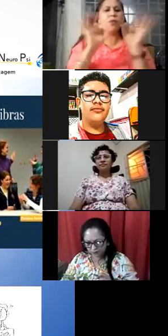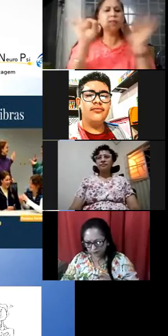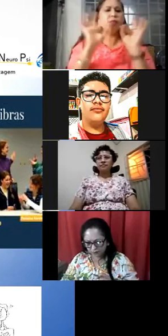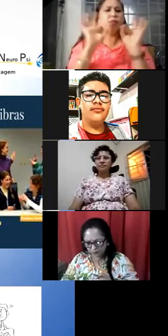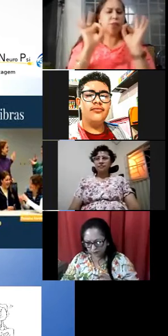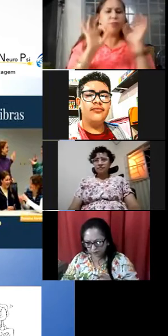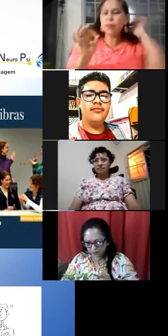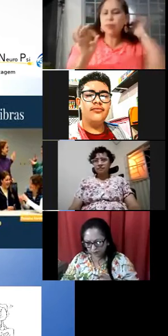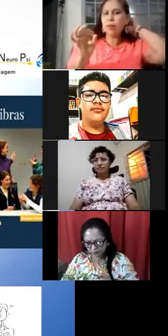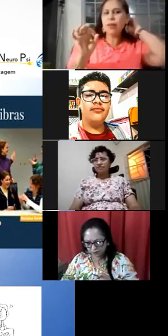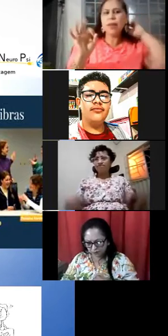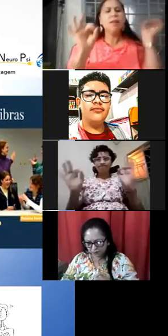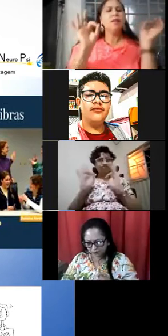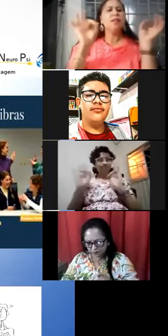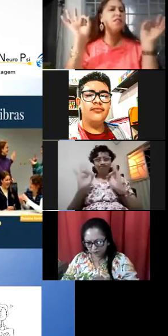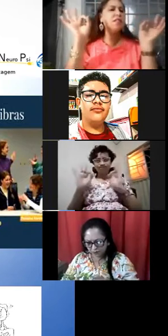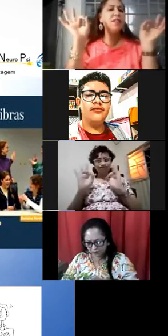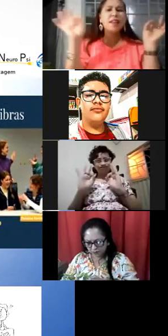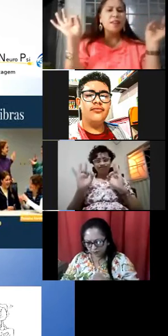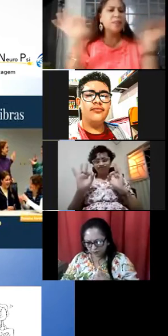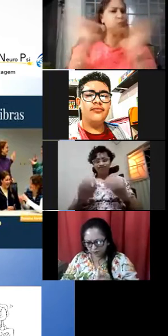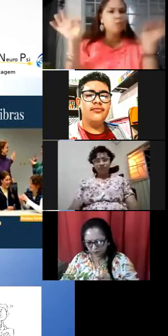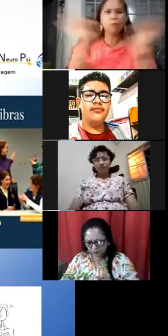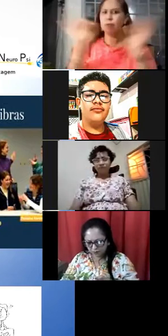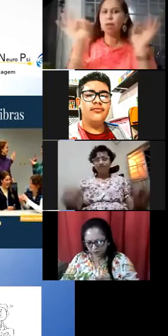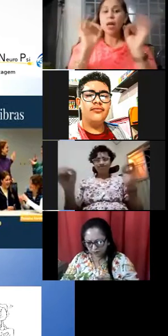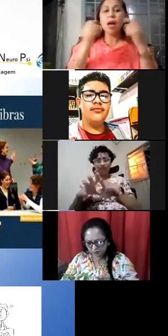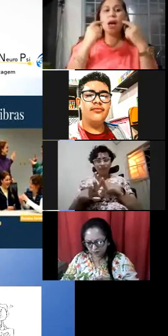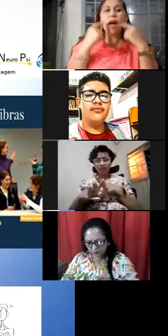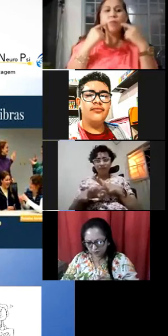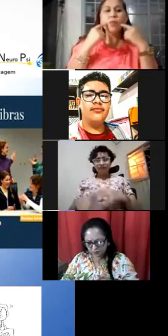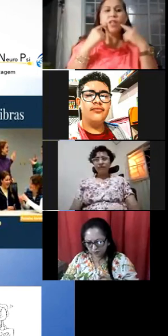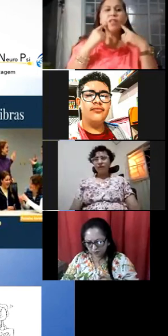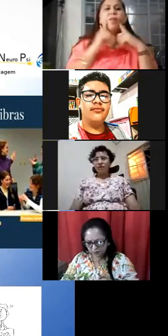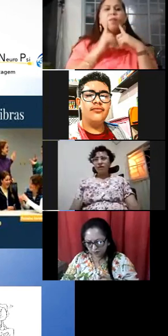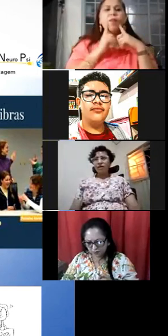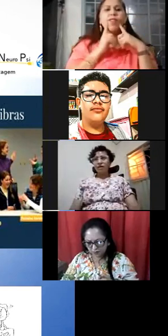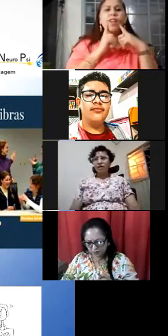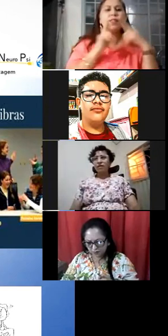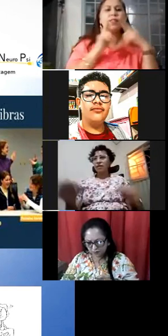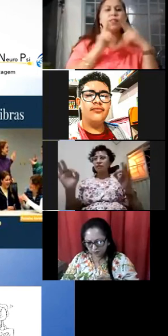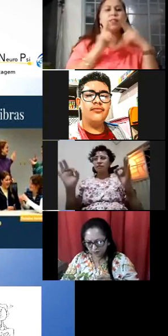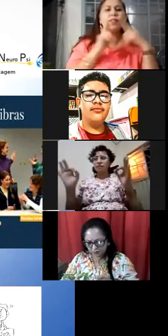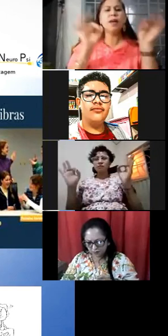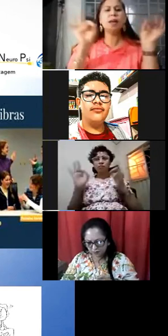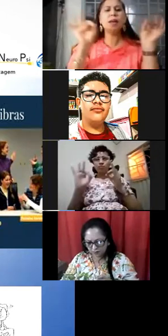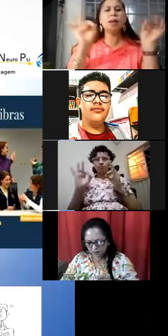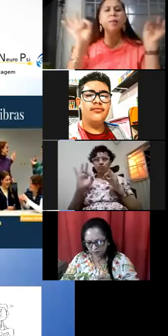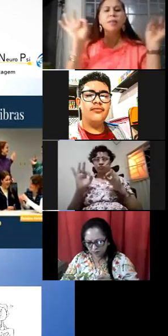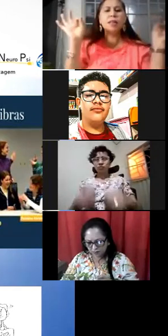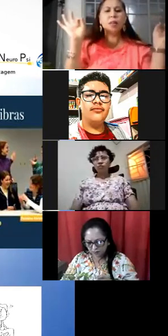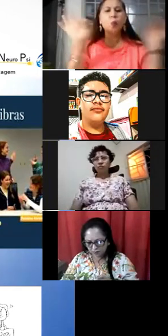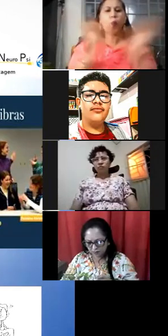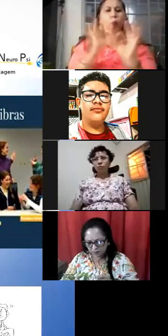processo zero, né? Que a gente diz nada. As bochechas também podem ficar sugadas para marcar mais